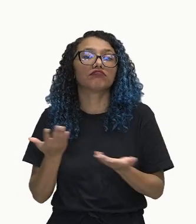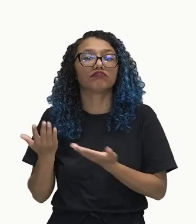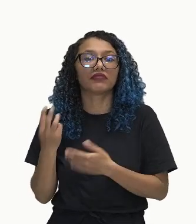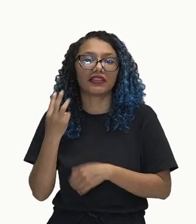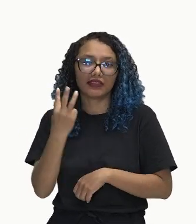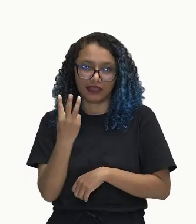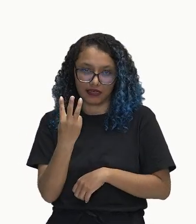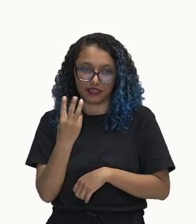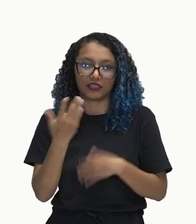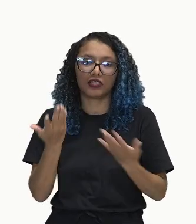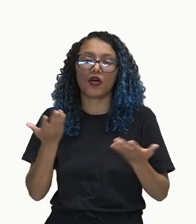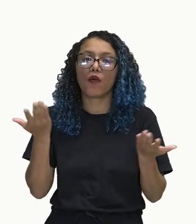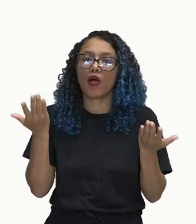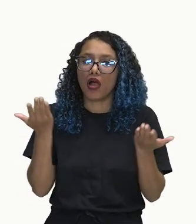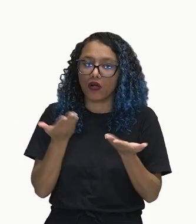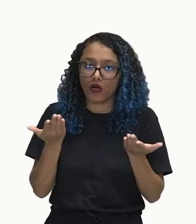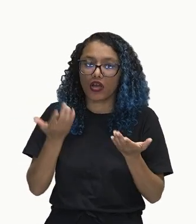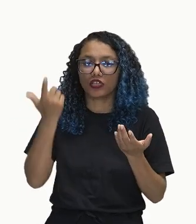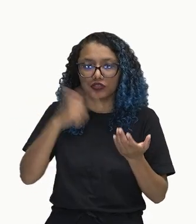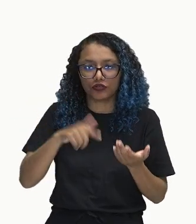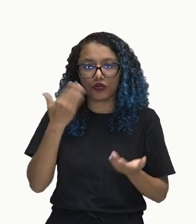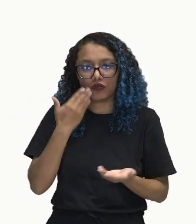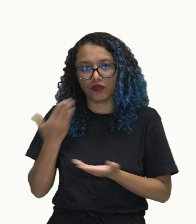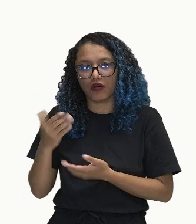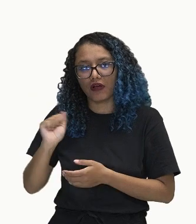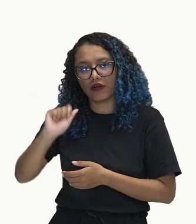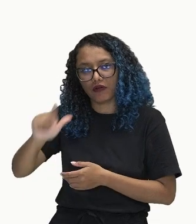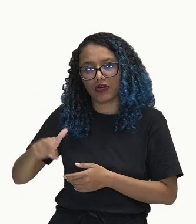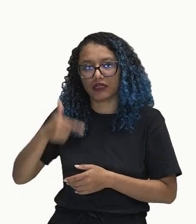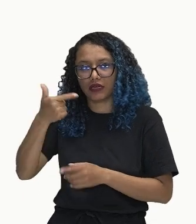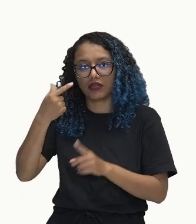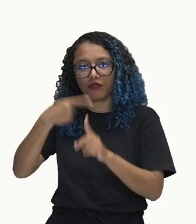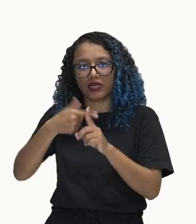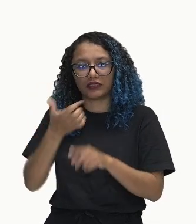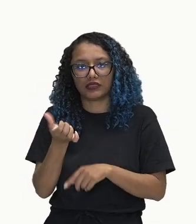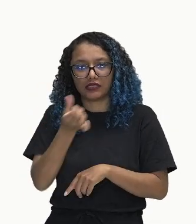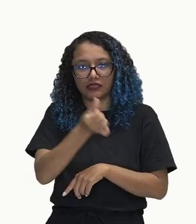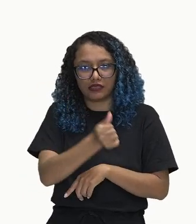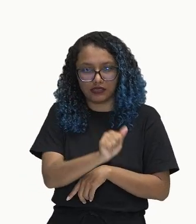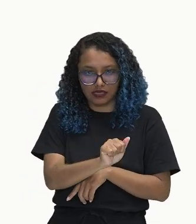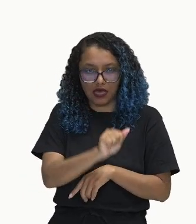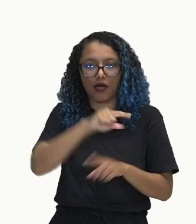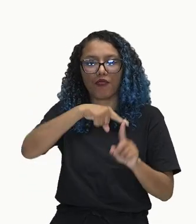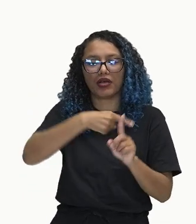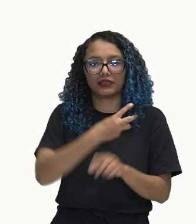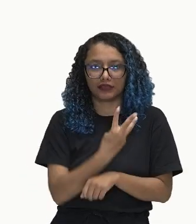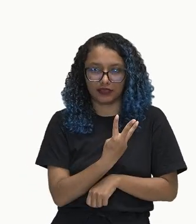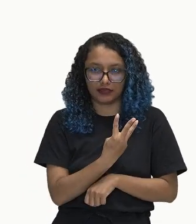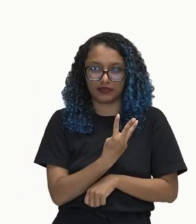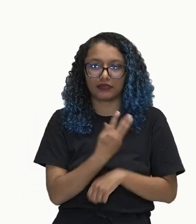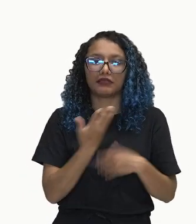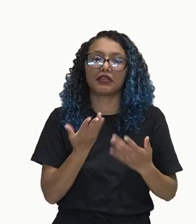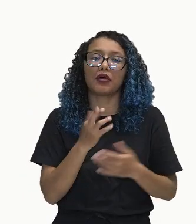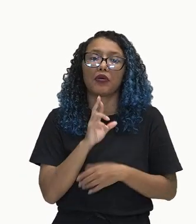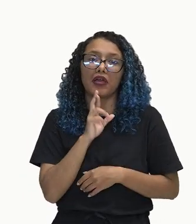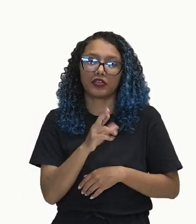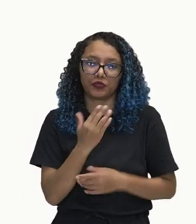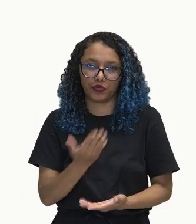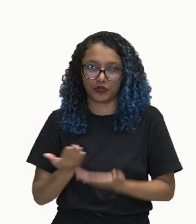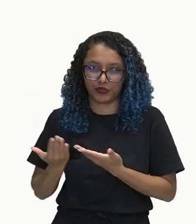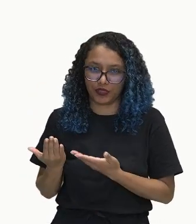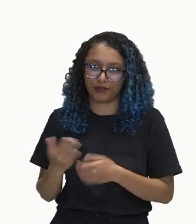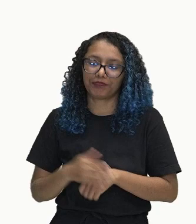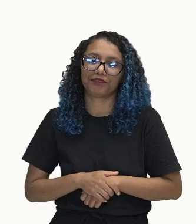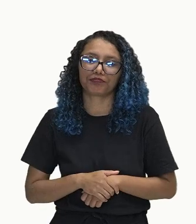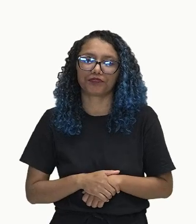eu vou reescrever como sendo a ao quadrado mais 6a mais 3. E é essa a nossa